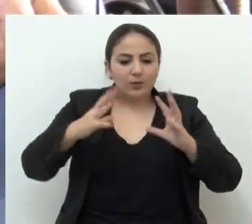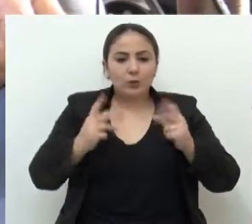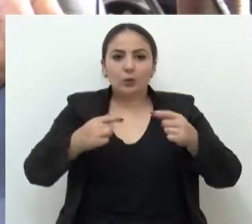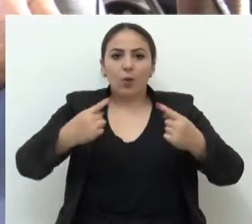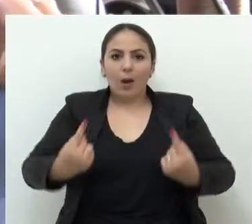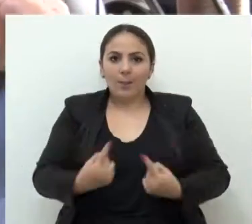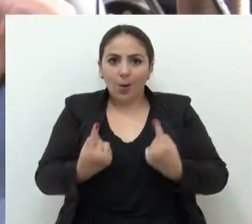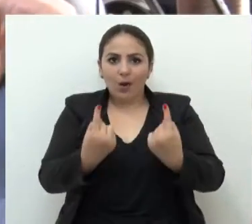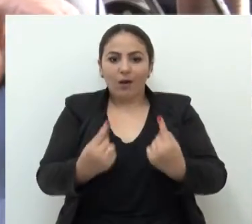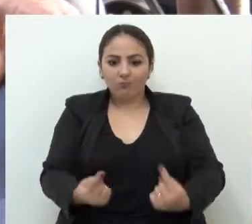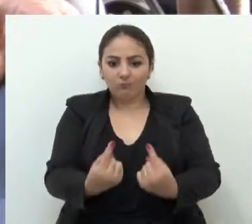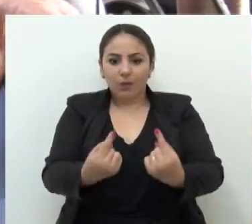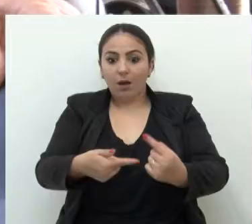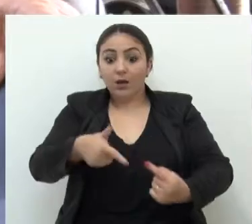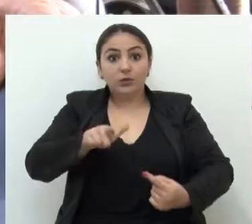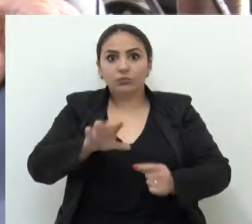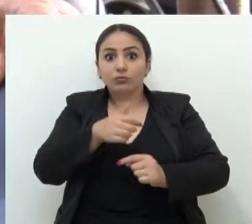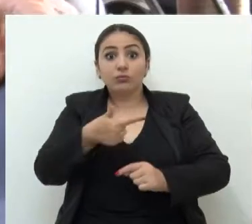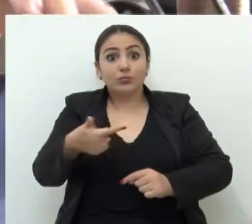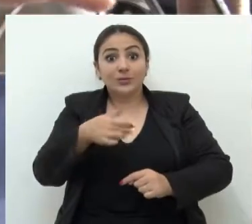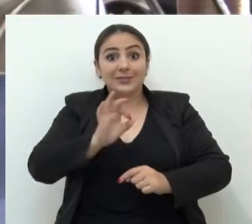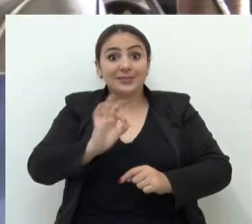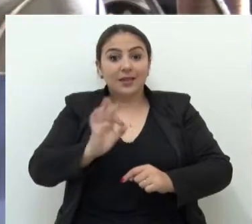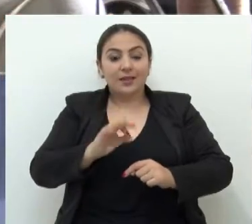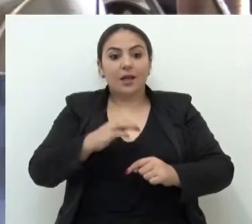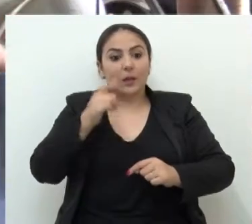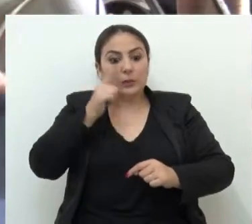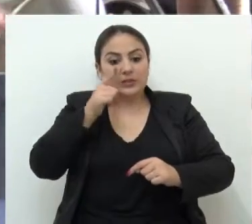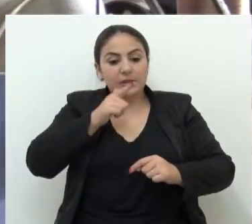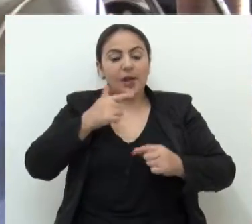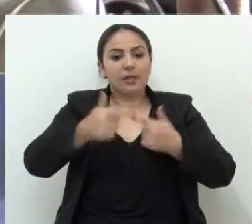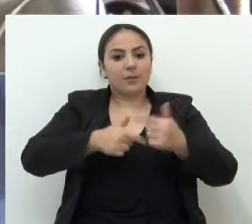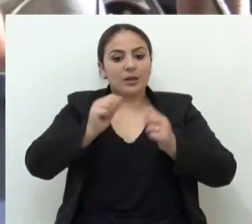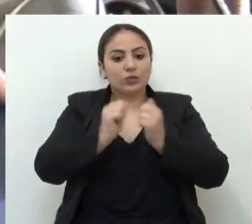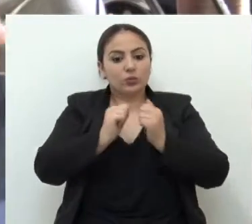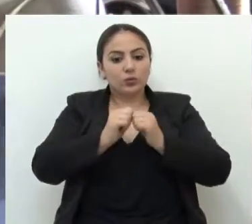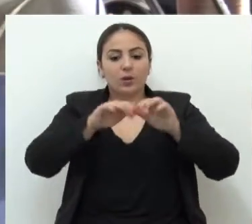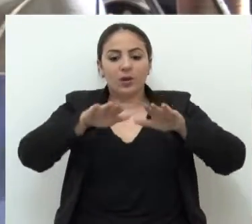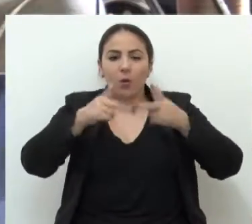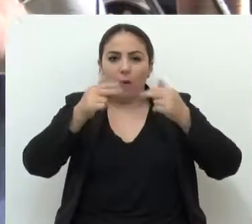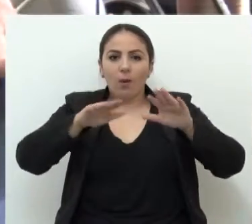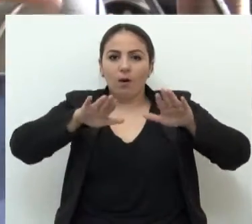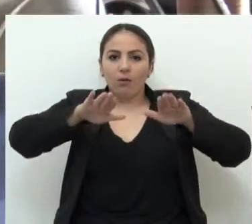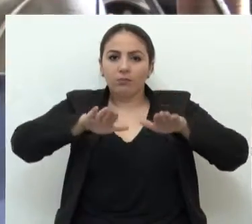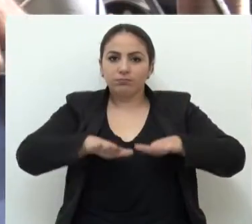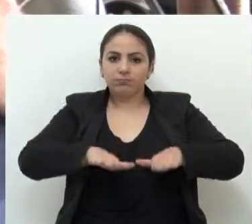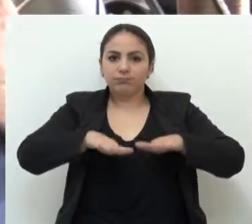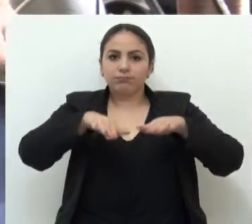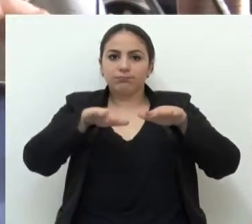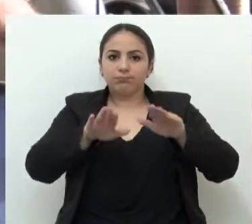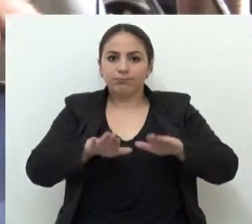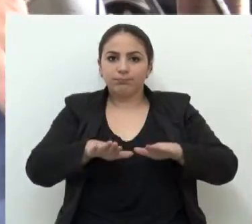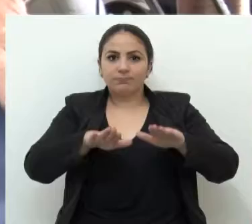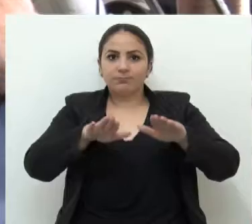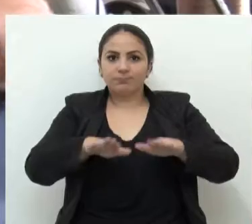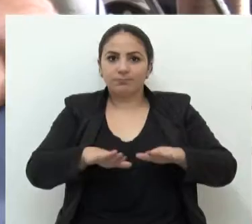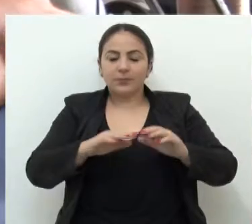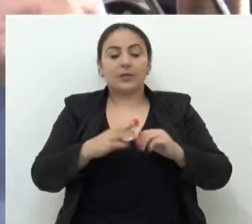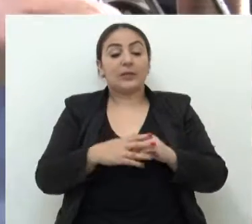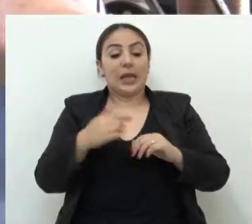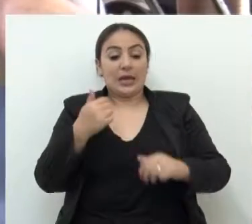das molas todas, que normalmente não vinha, né? Para que elas trabalhassem em conjunto, que ficasse uma coisa mais firme,